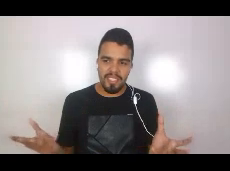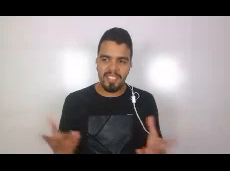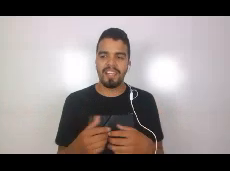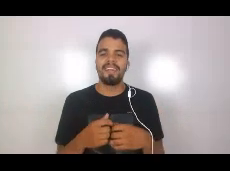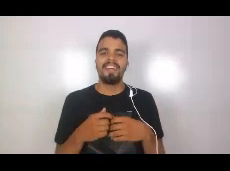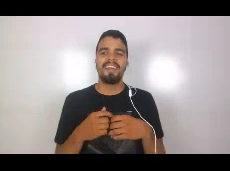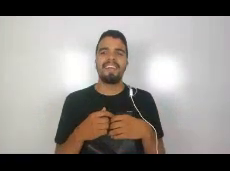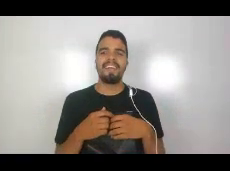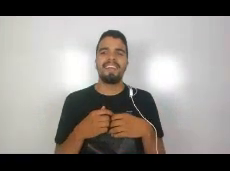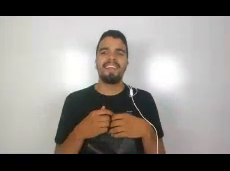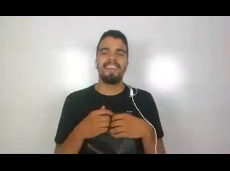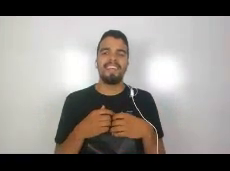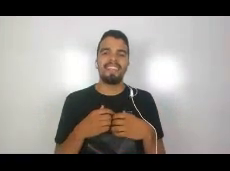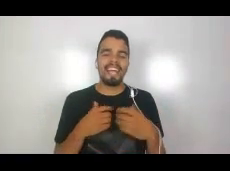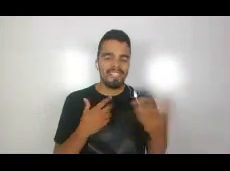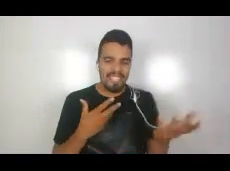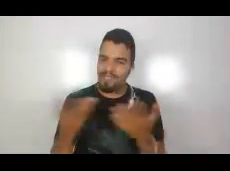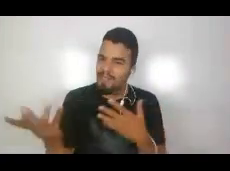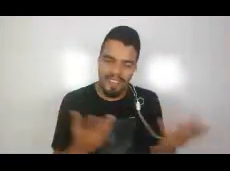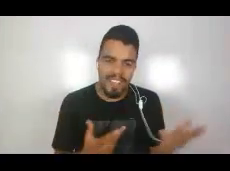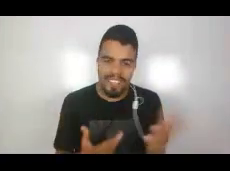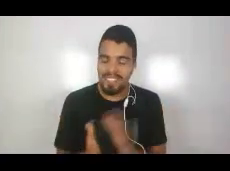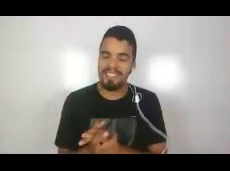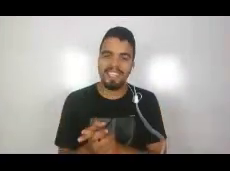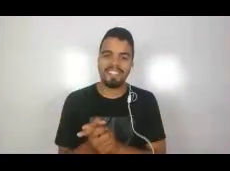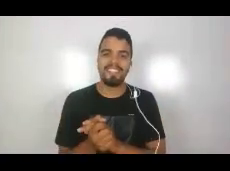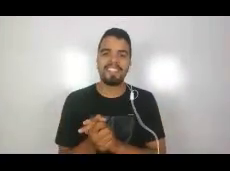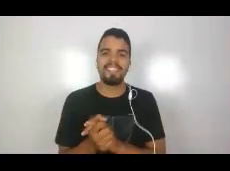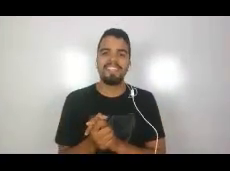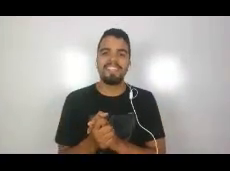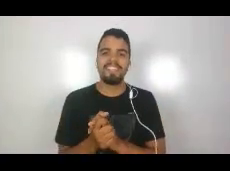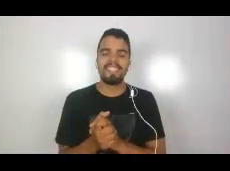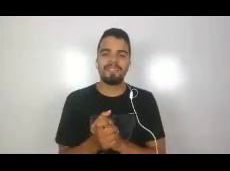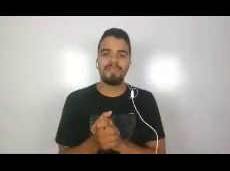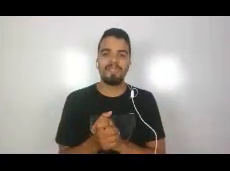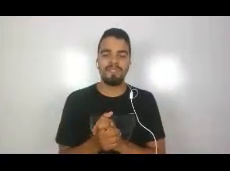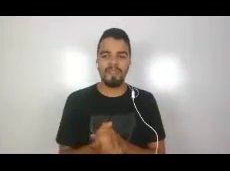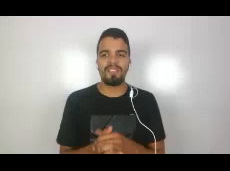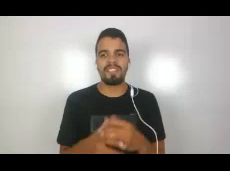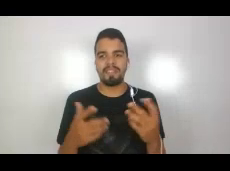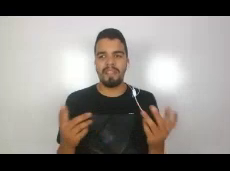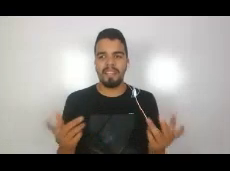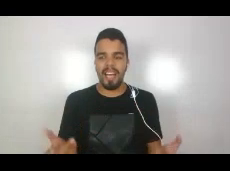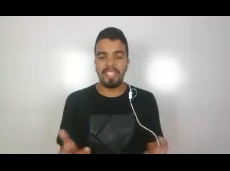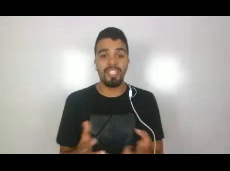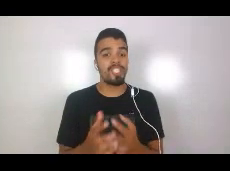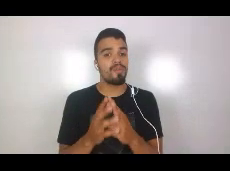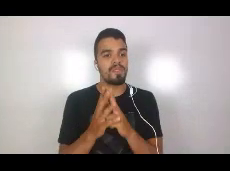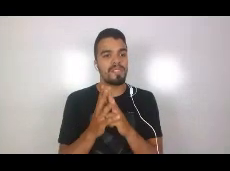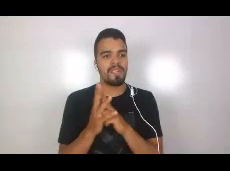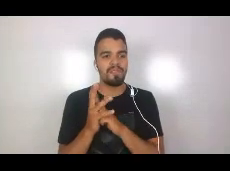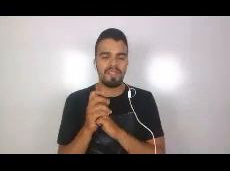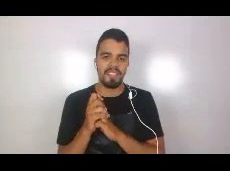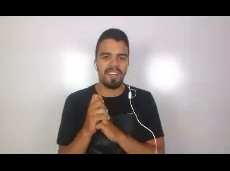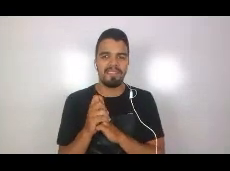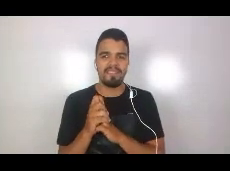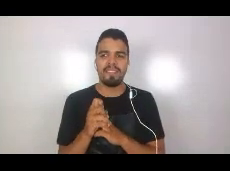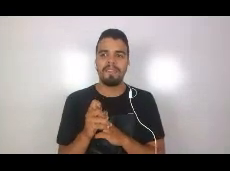a dia, nas conversas do dia a dia. Então, são instrumentos de acessibilidade, de